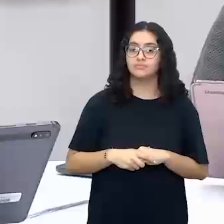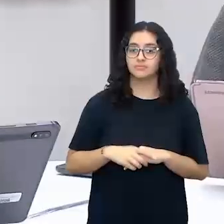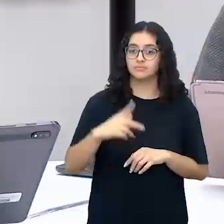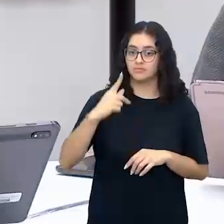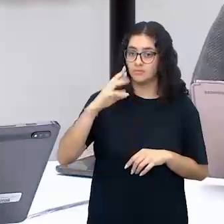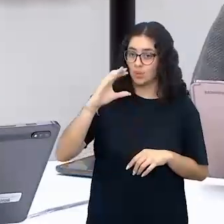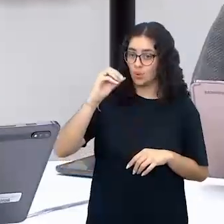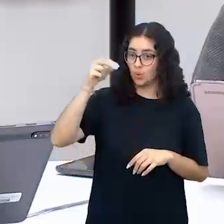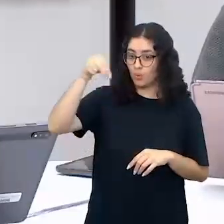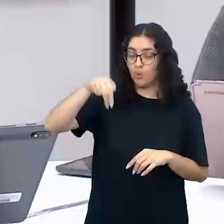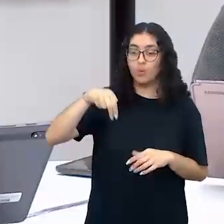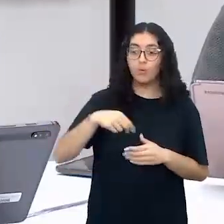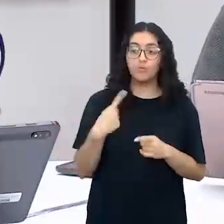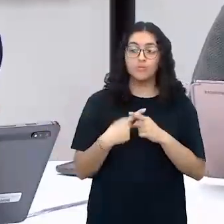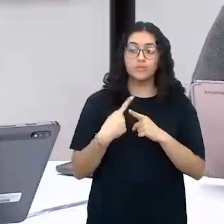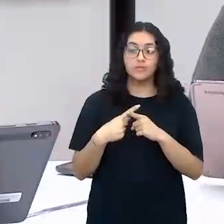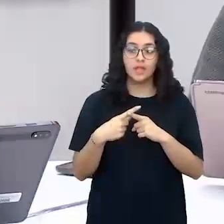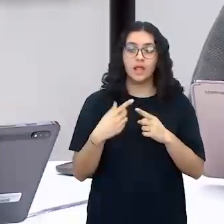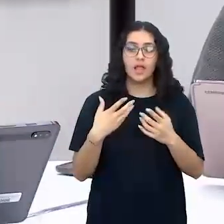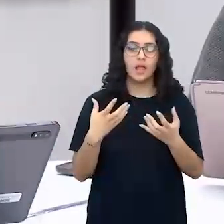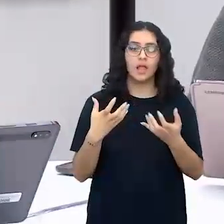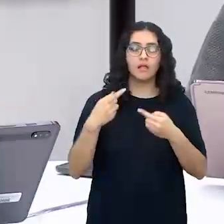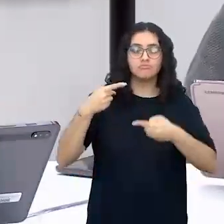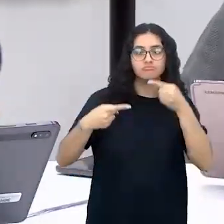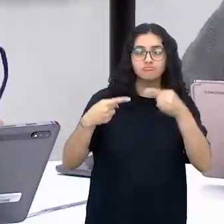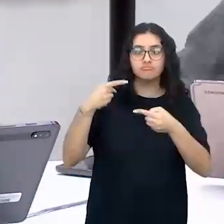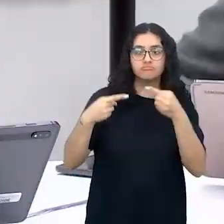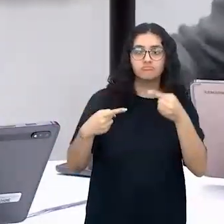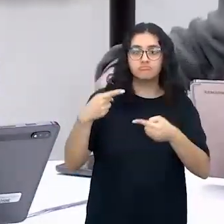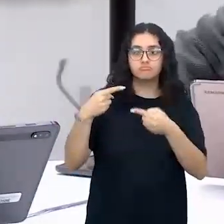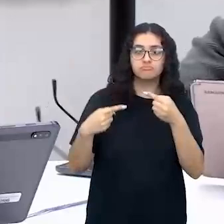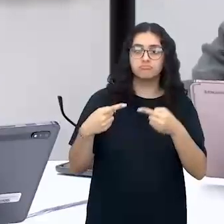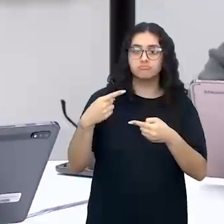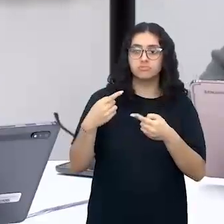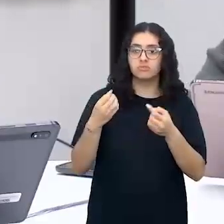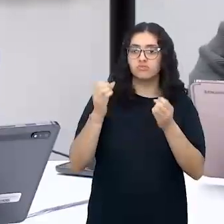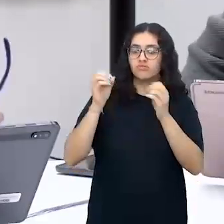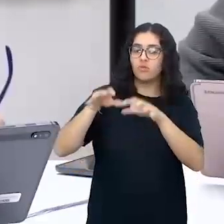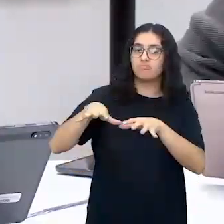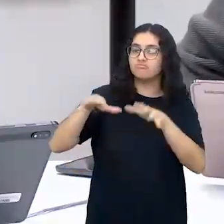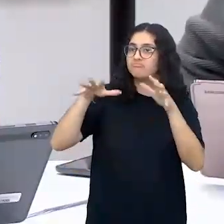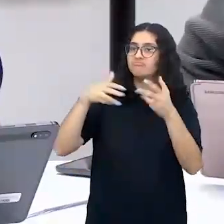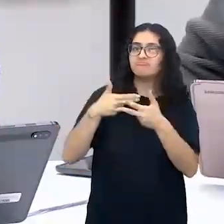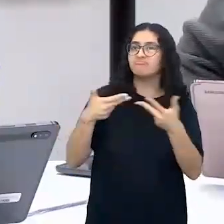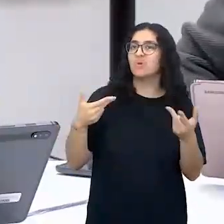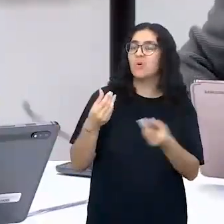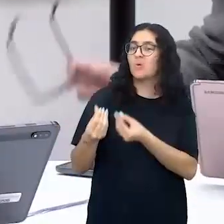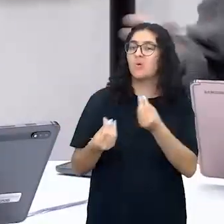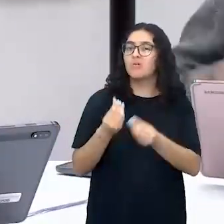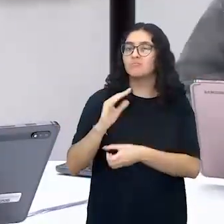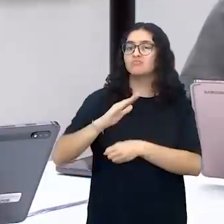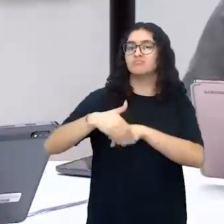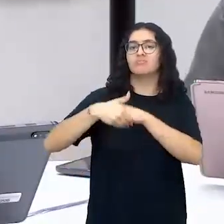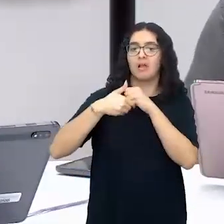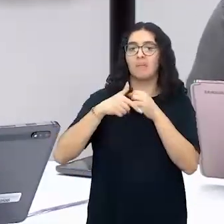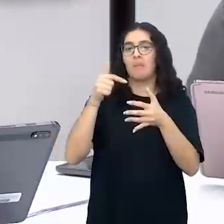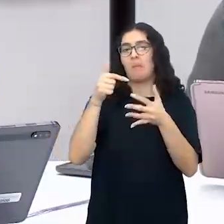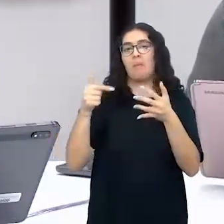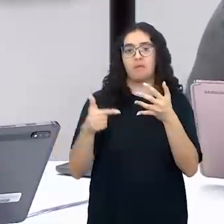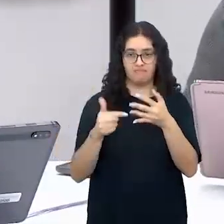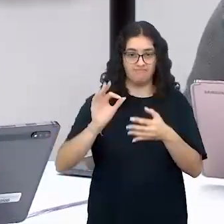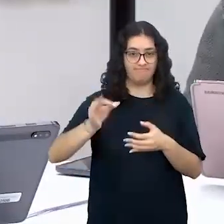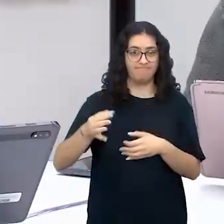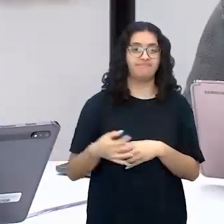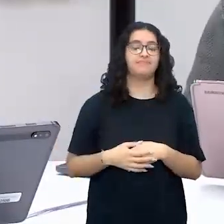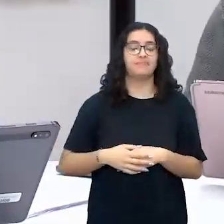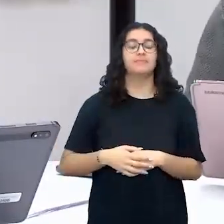Procon, né? Porque eles queriam discutir essa questão do desperdício, do consumo insustentável e essa coisa toda. Então a